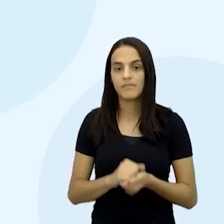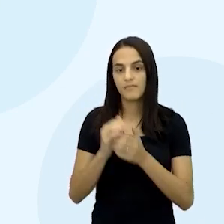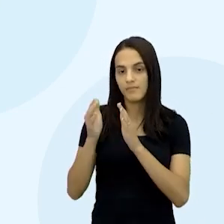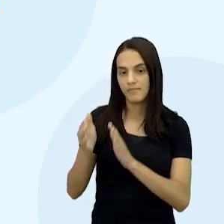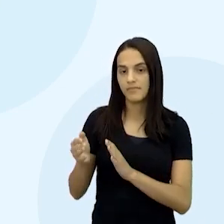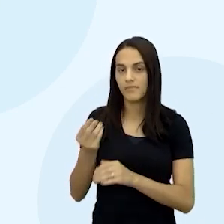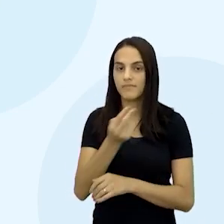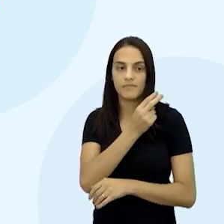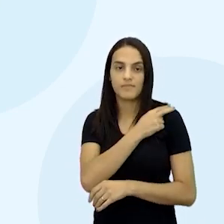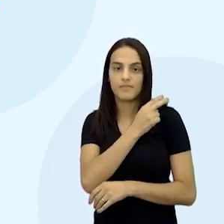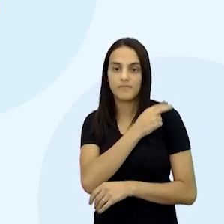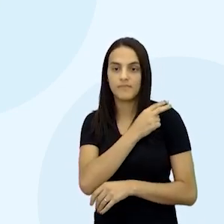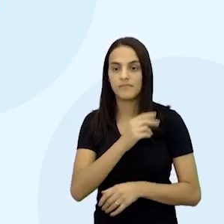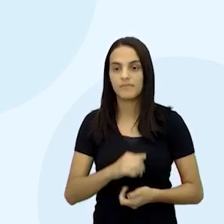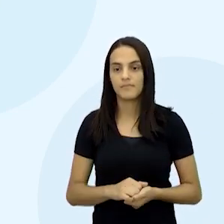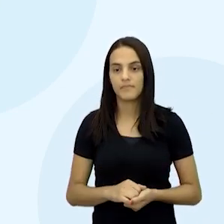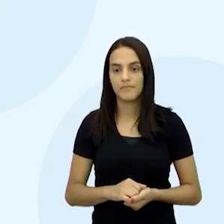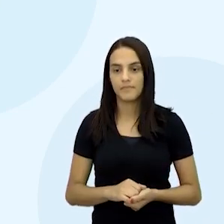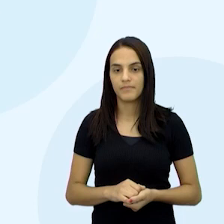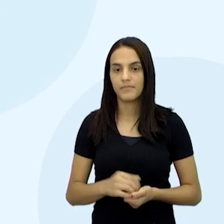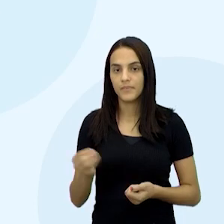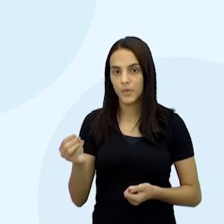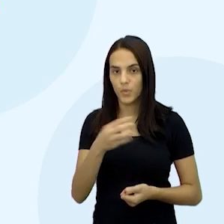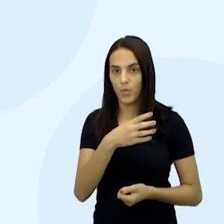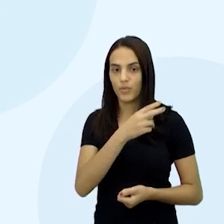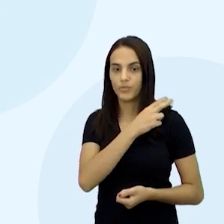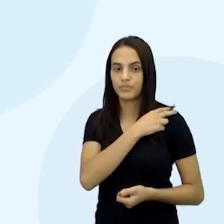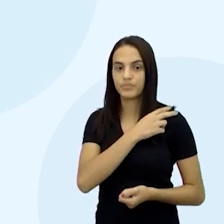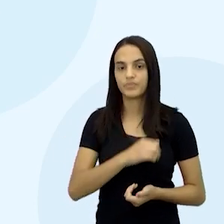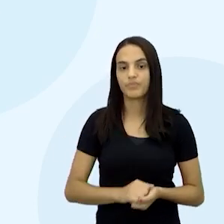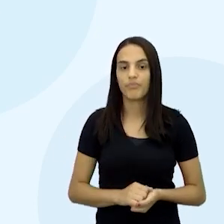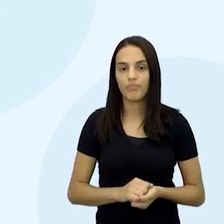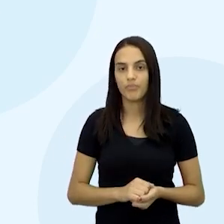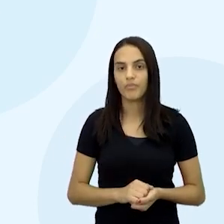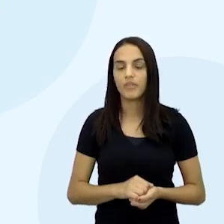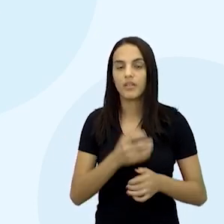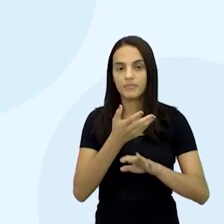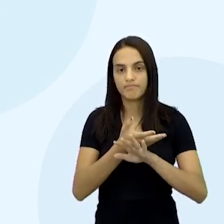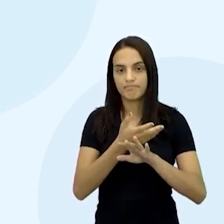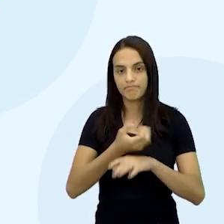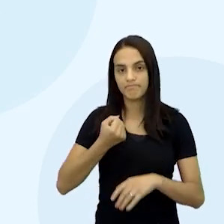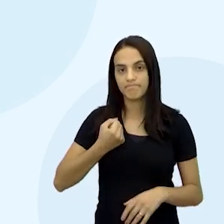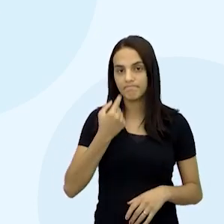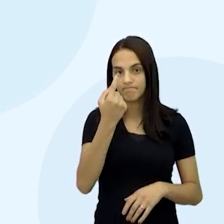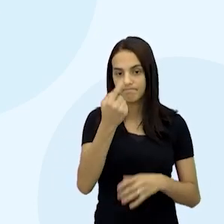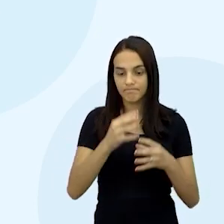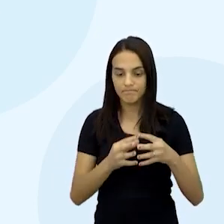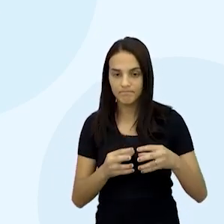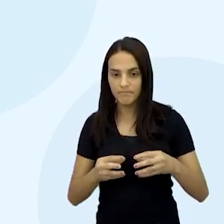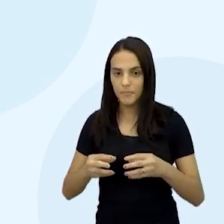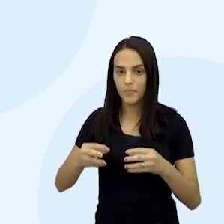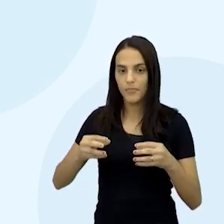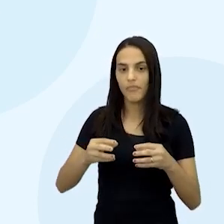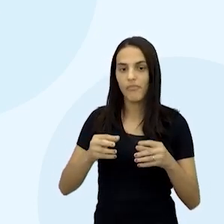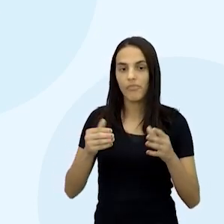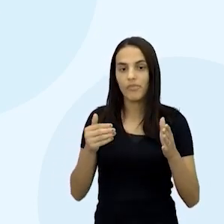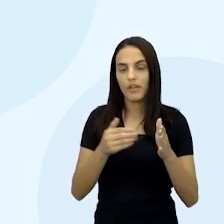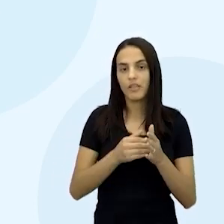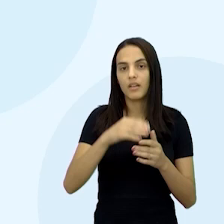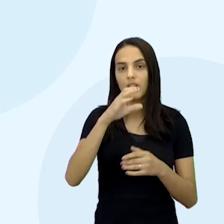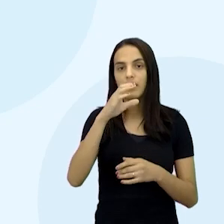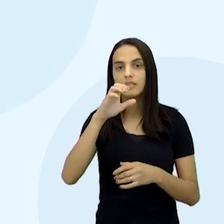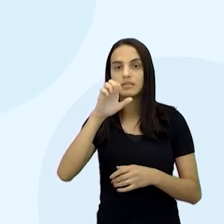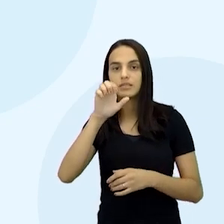aí da segunda série do novo ensino médio. O componente 1 do solo à célula, o componente 2